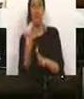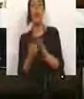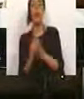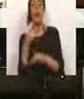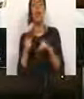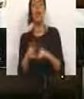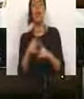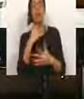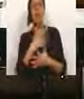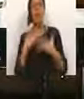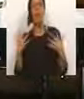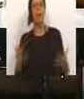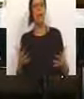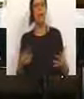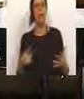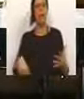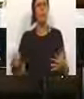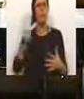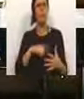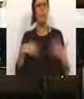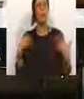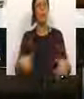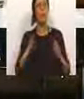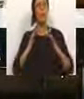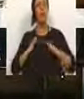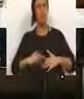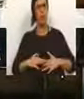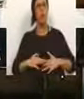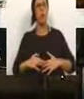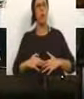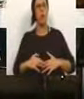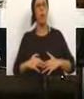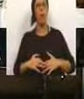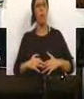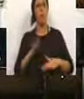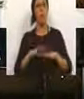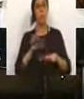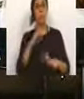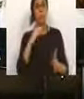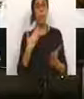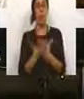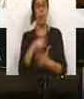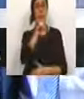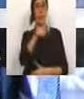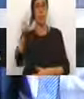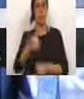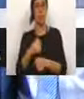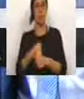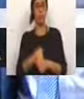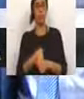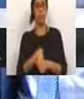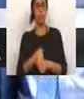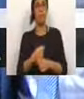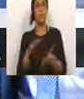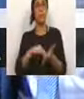desta enorme onda de frustração que está a ser causada nos trabalhadores detentores